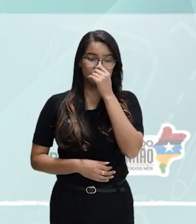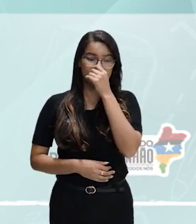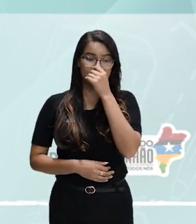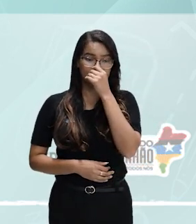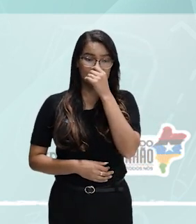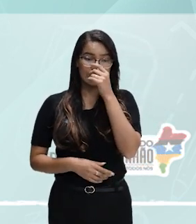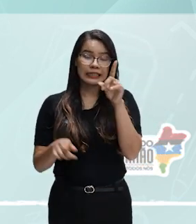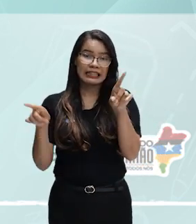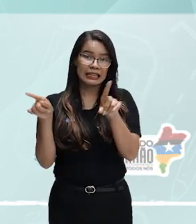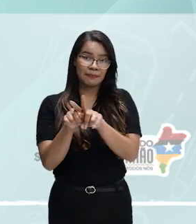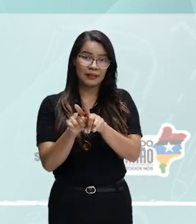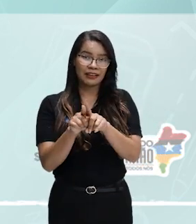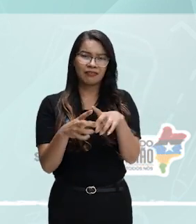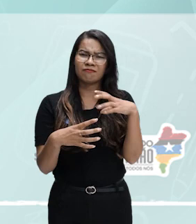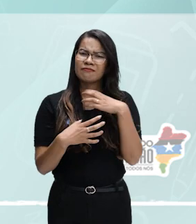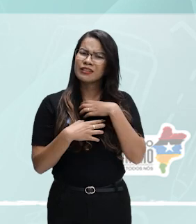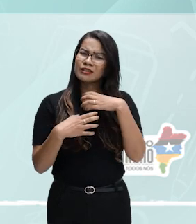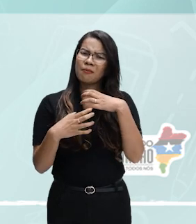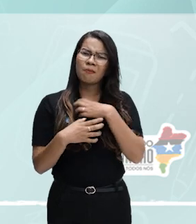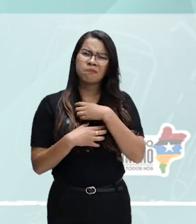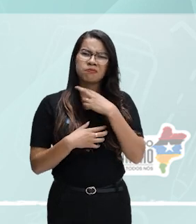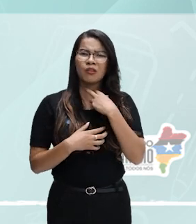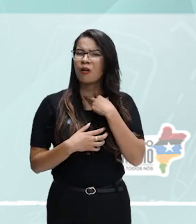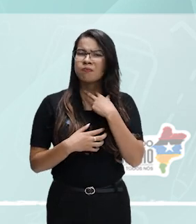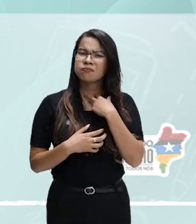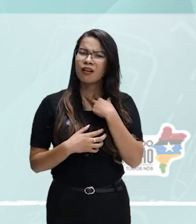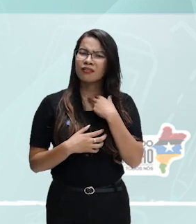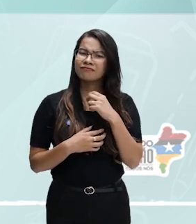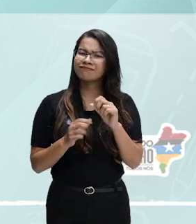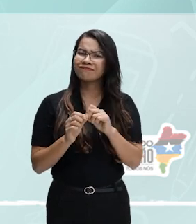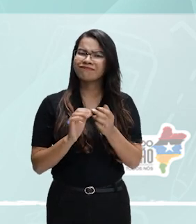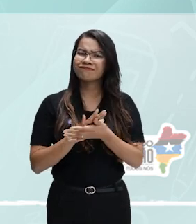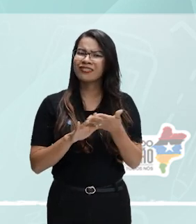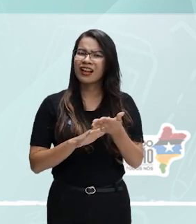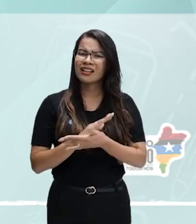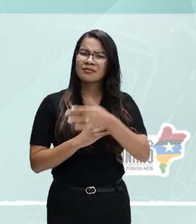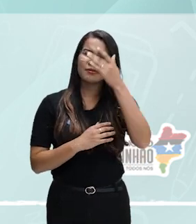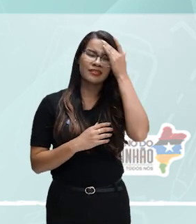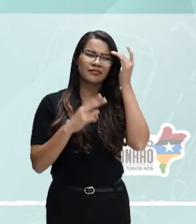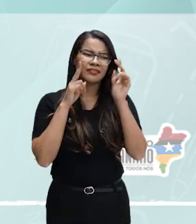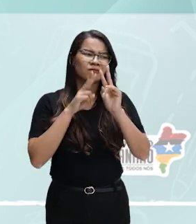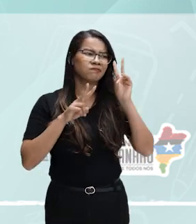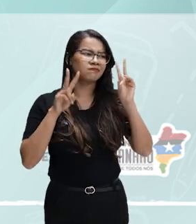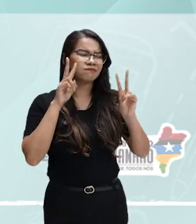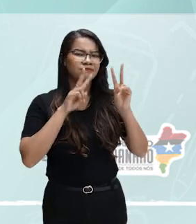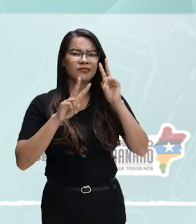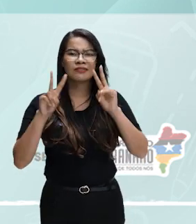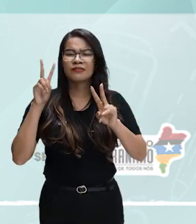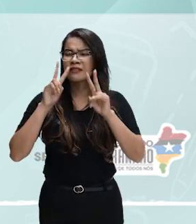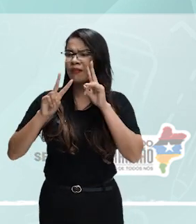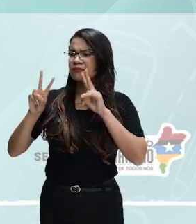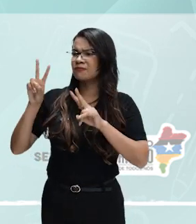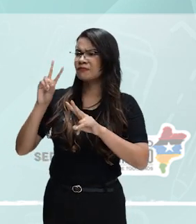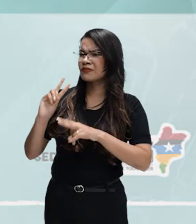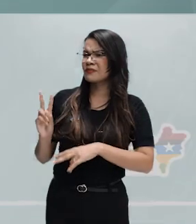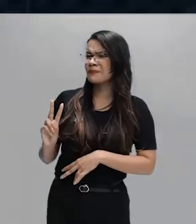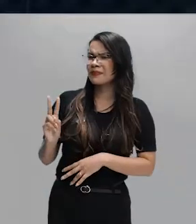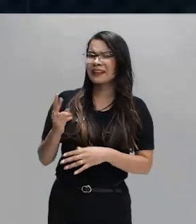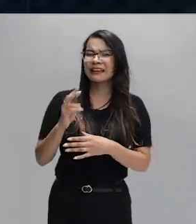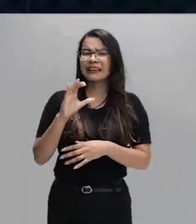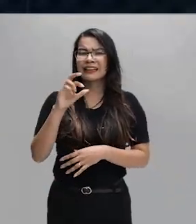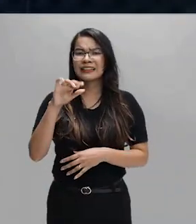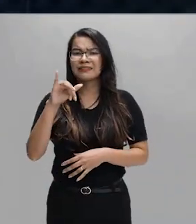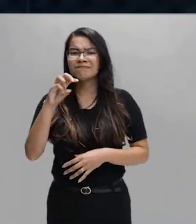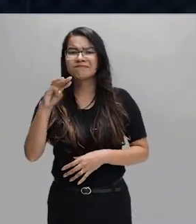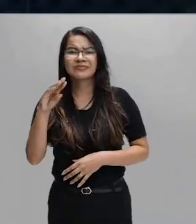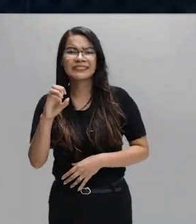A sensação de impunidade. As pessoas olham aí crimes e mais crimes acontecendo e as penas às vezes consideradas muito pequenas,